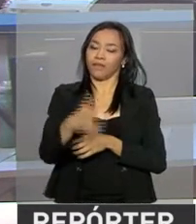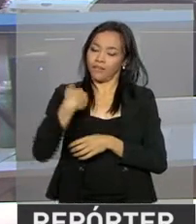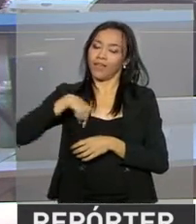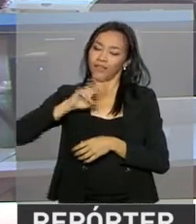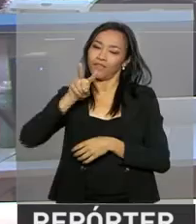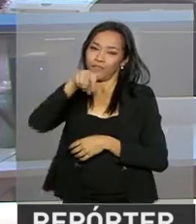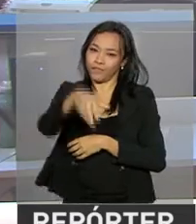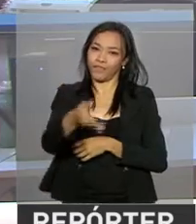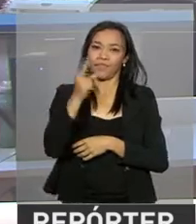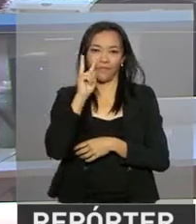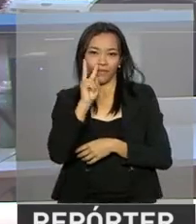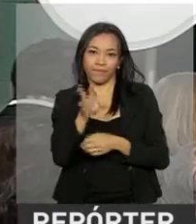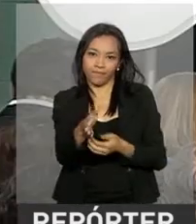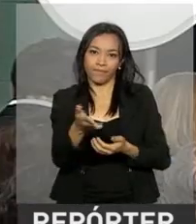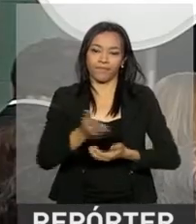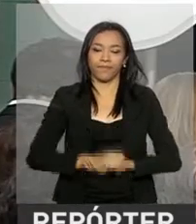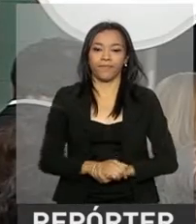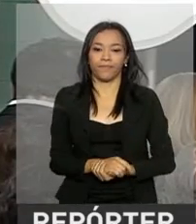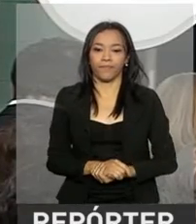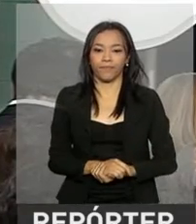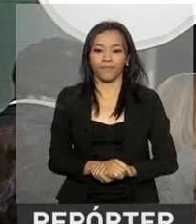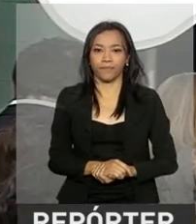até lá conferir.